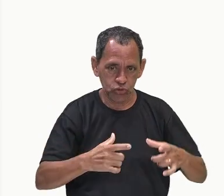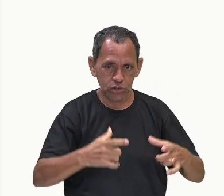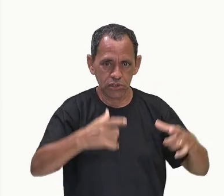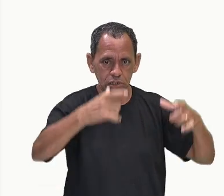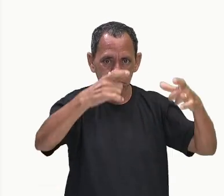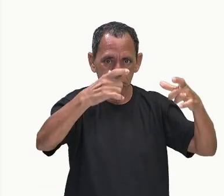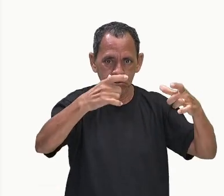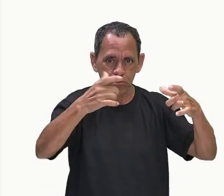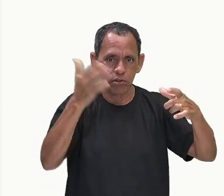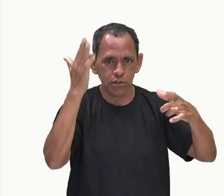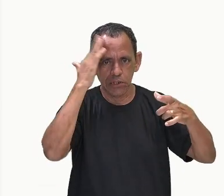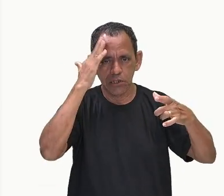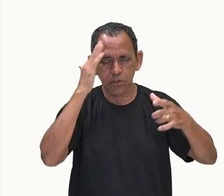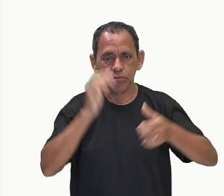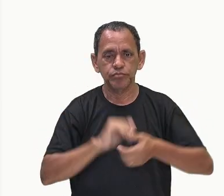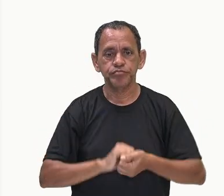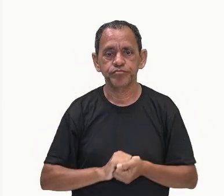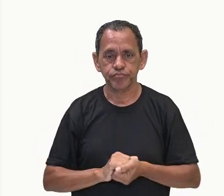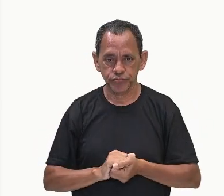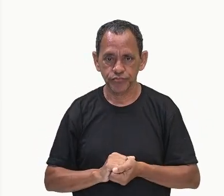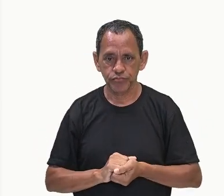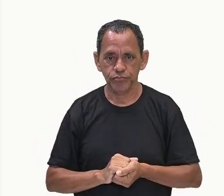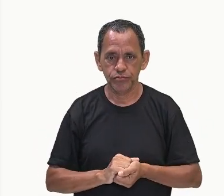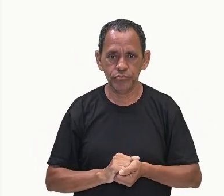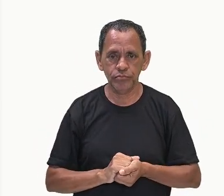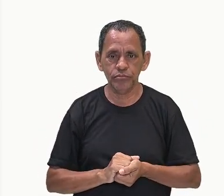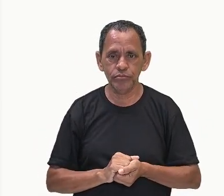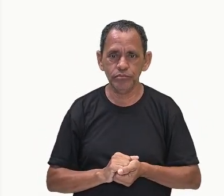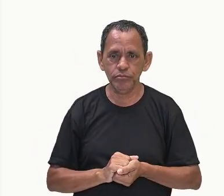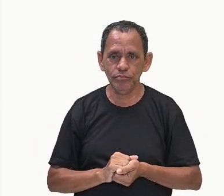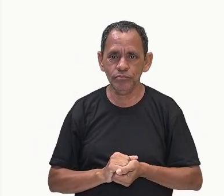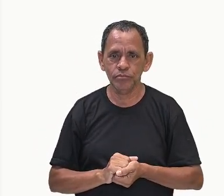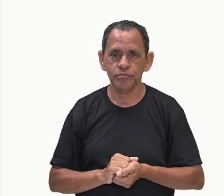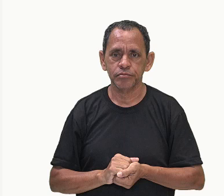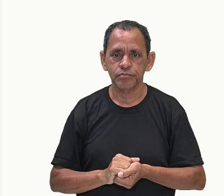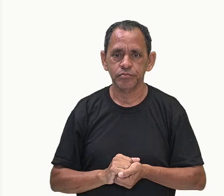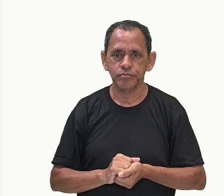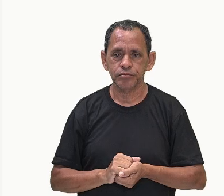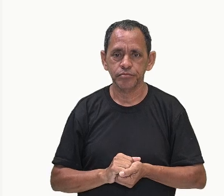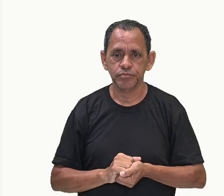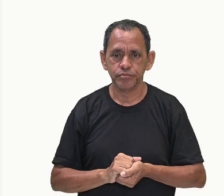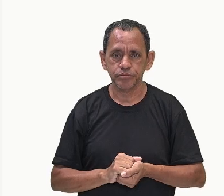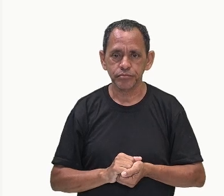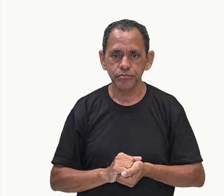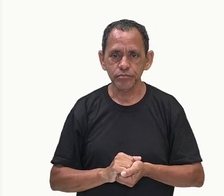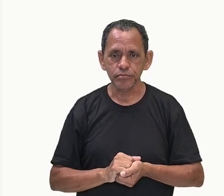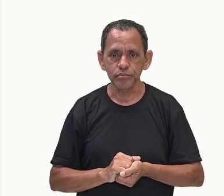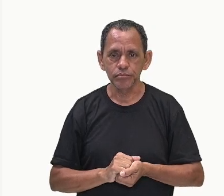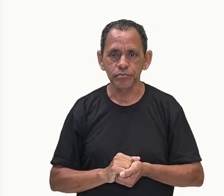o π, vezes o r e vezes o h também. Tá bom?